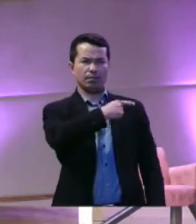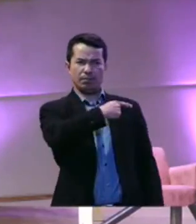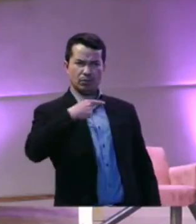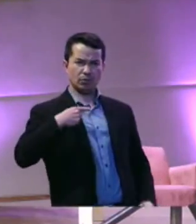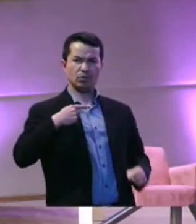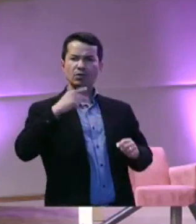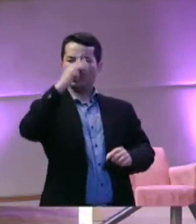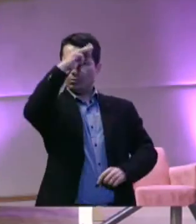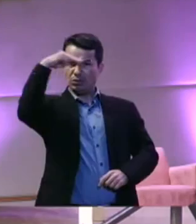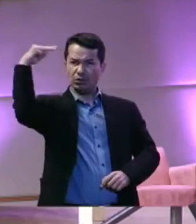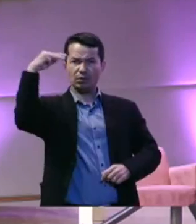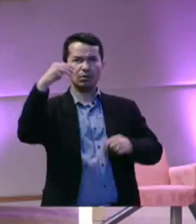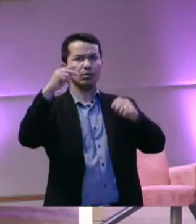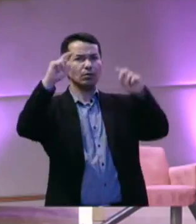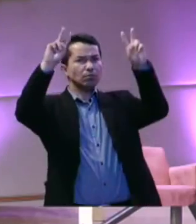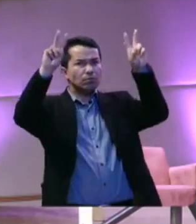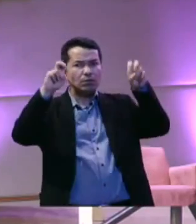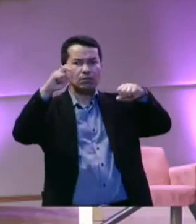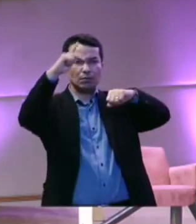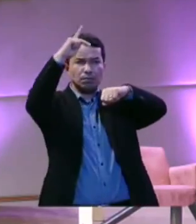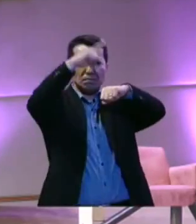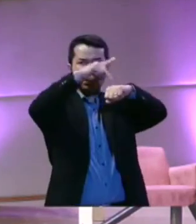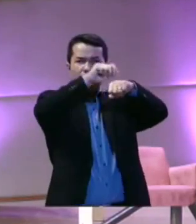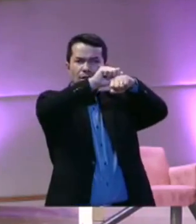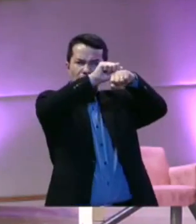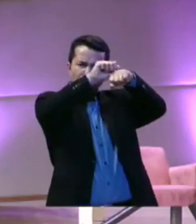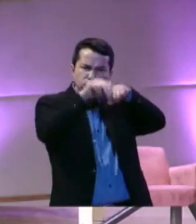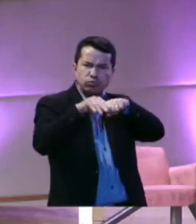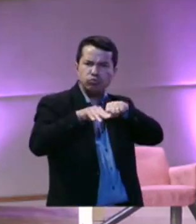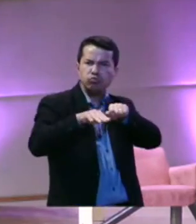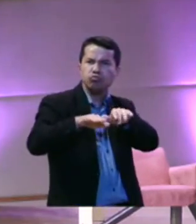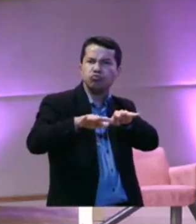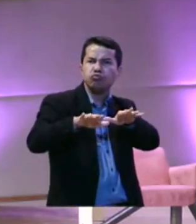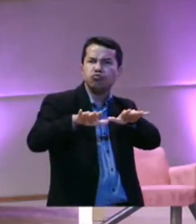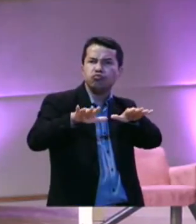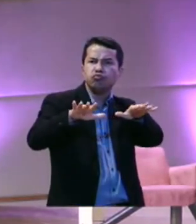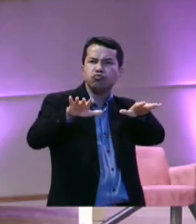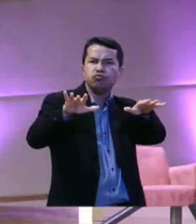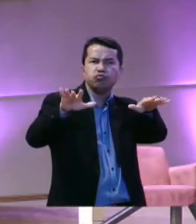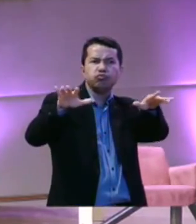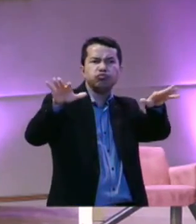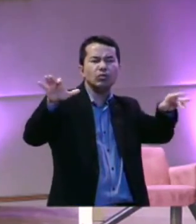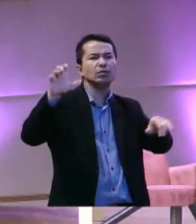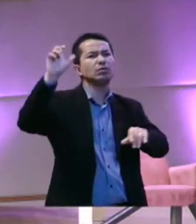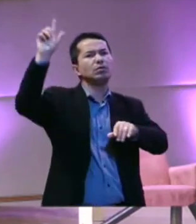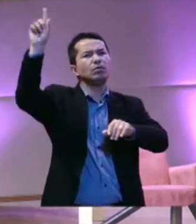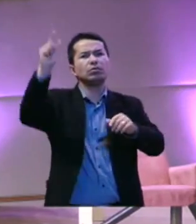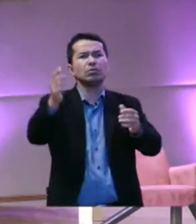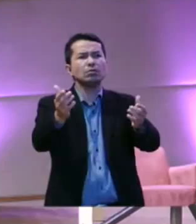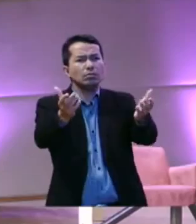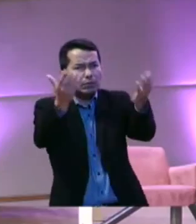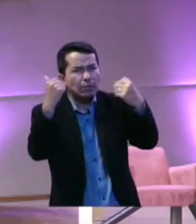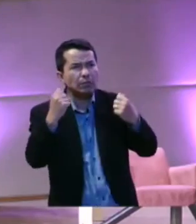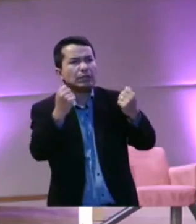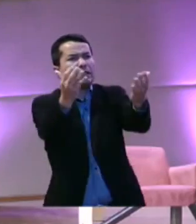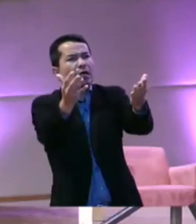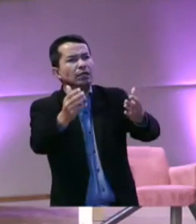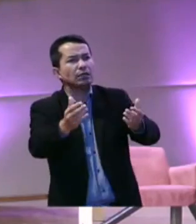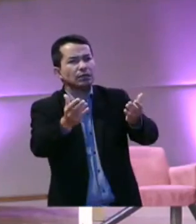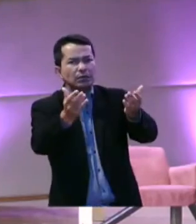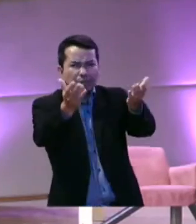a água da rocha que está sendo derramada, oferecida para nós. Essa glória de